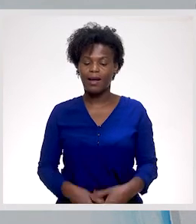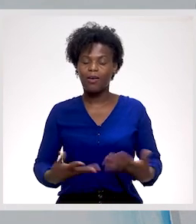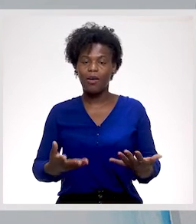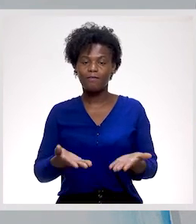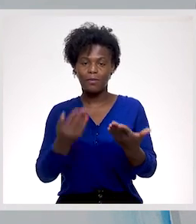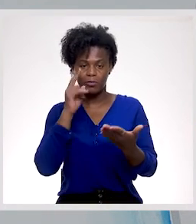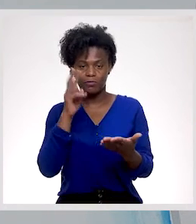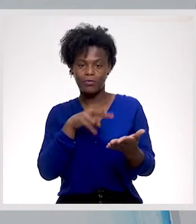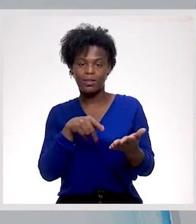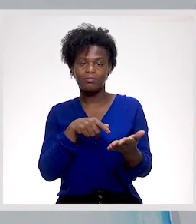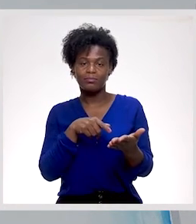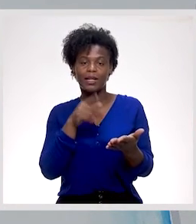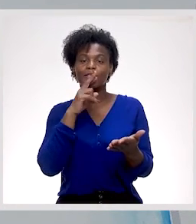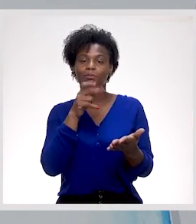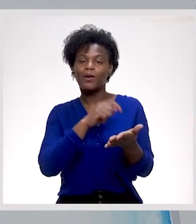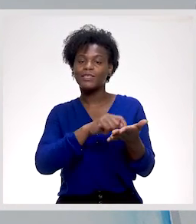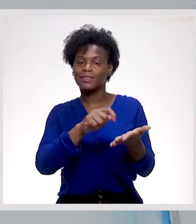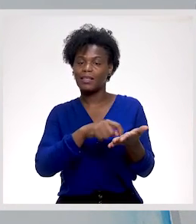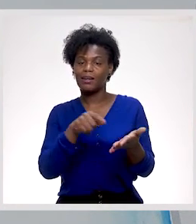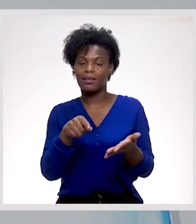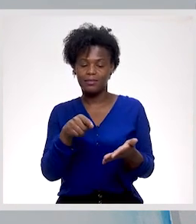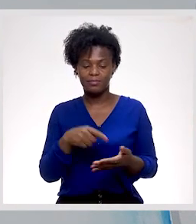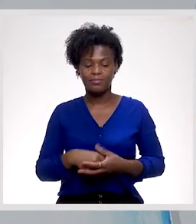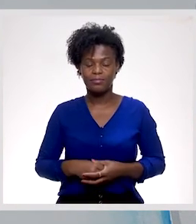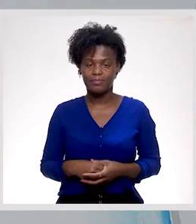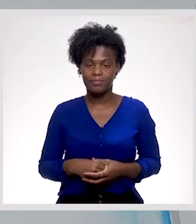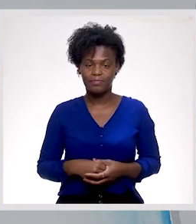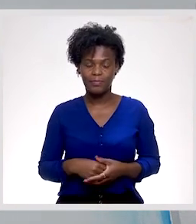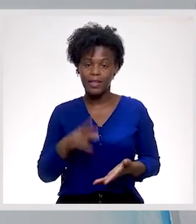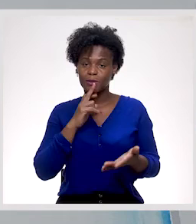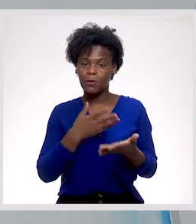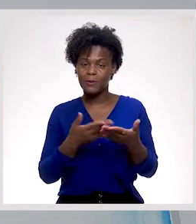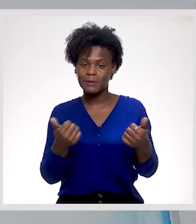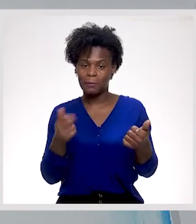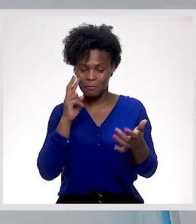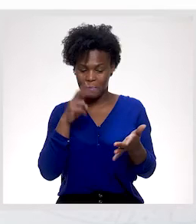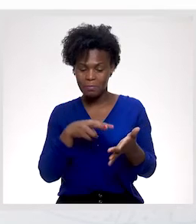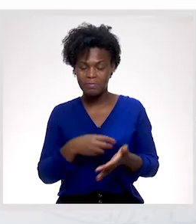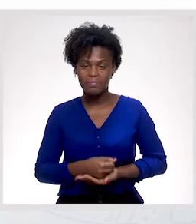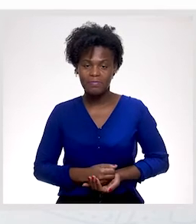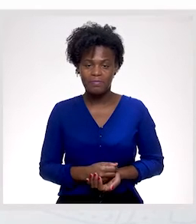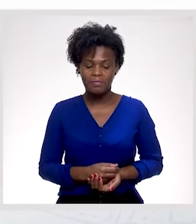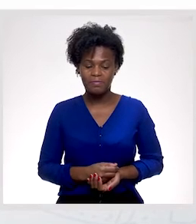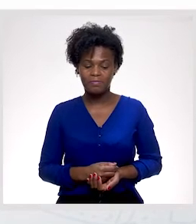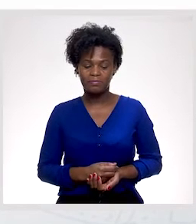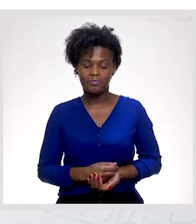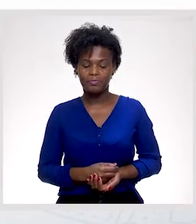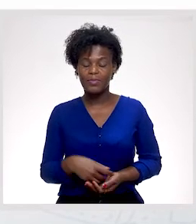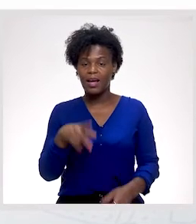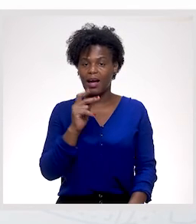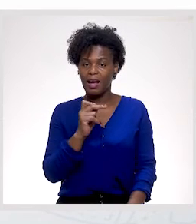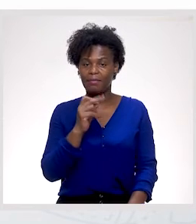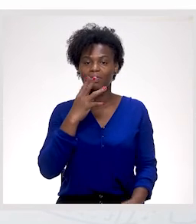Vamos conferir a resposta correta. A linha